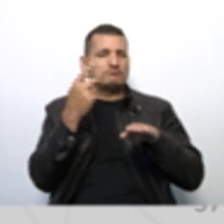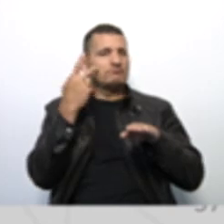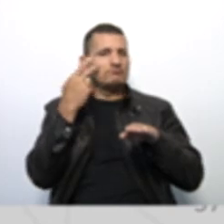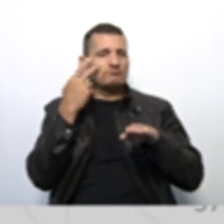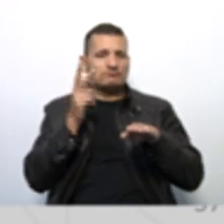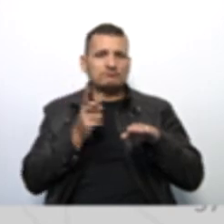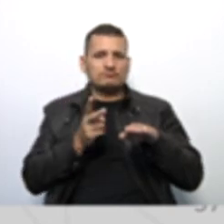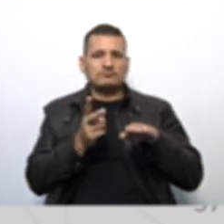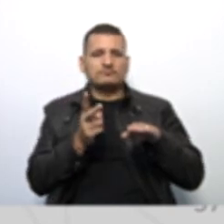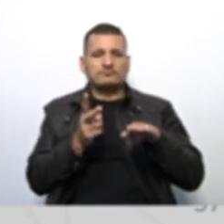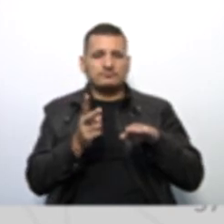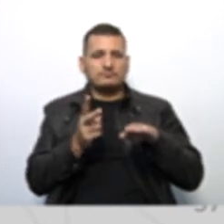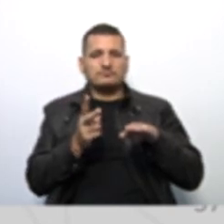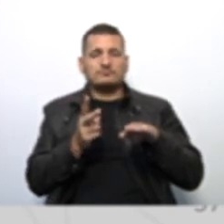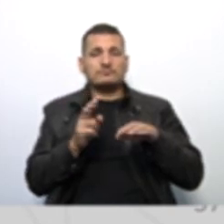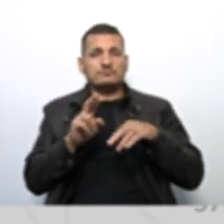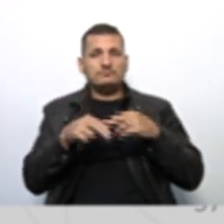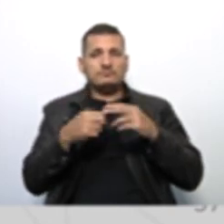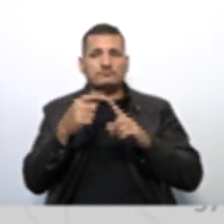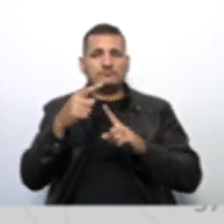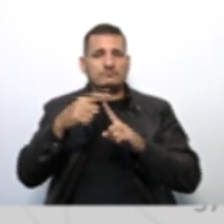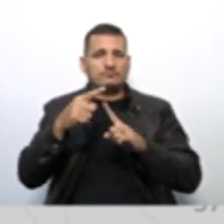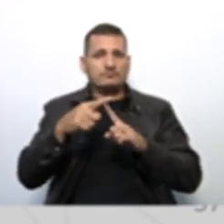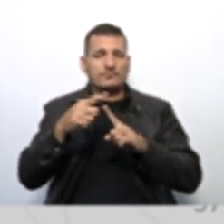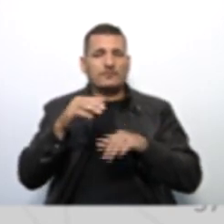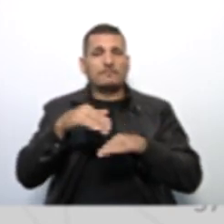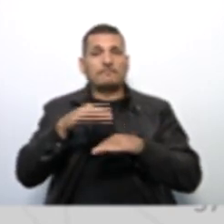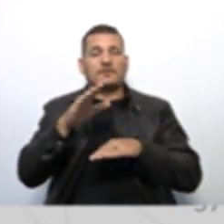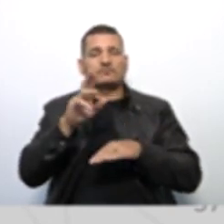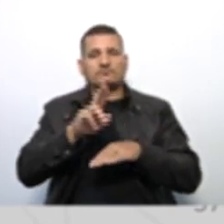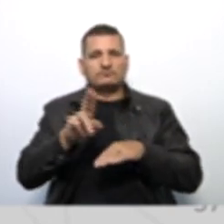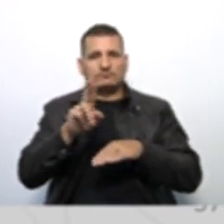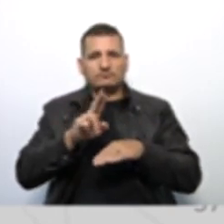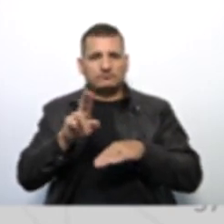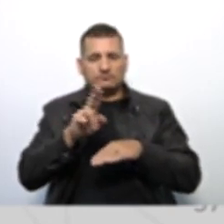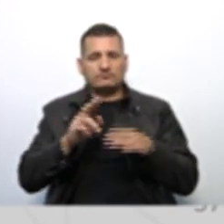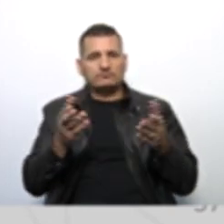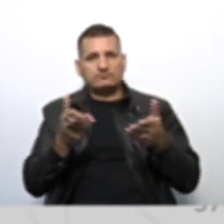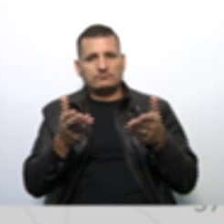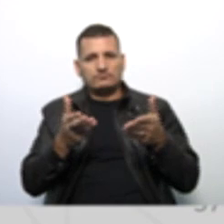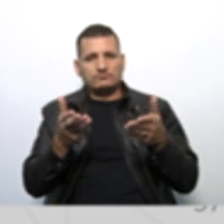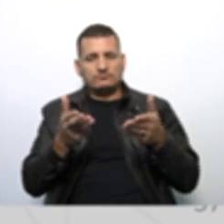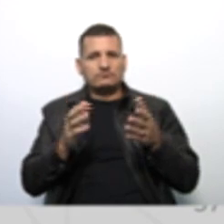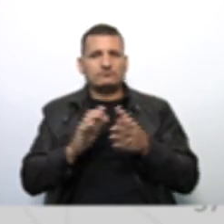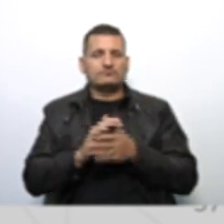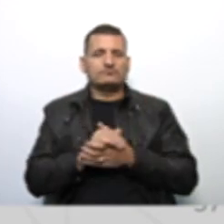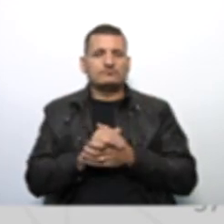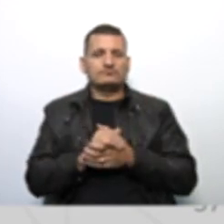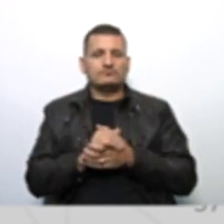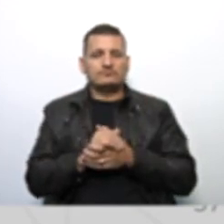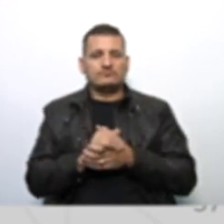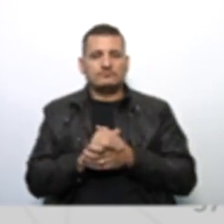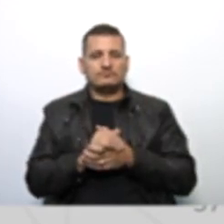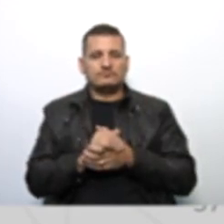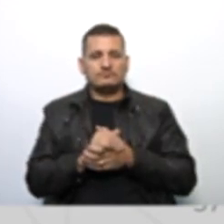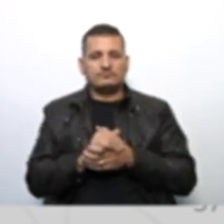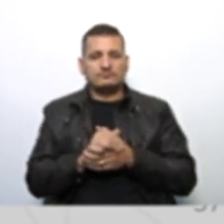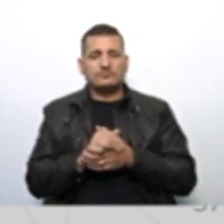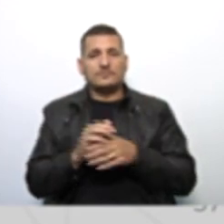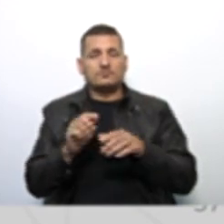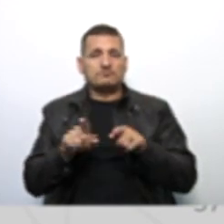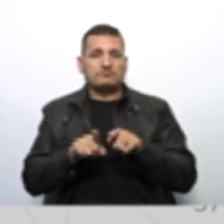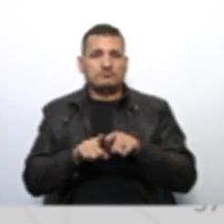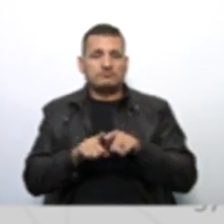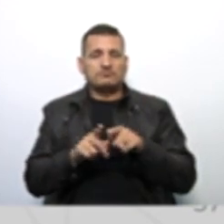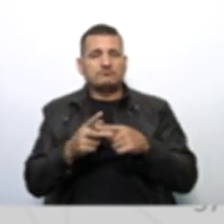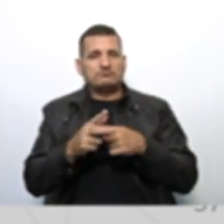perfeitamente. Então, por isso que essa topologia é a mais indicada e a mais utilizada atualmente. Até por questão de manutenção. Porque